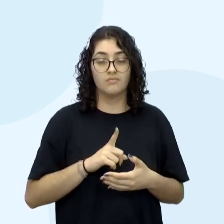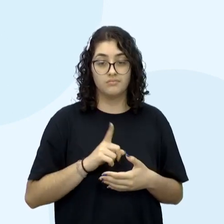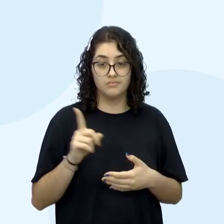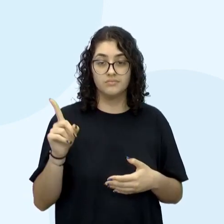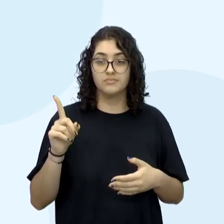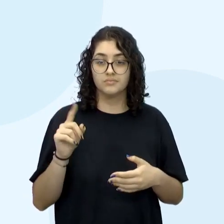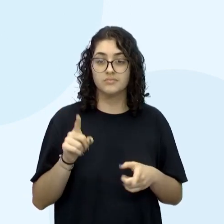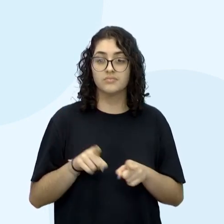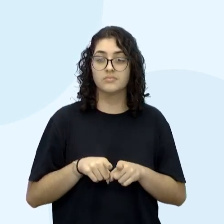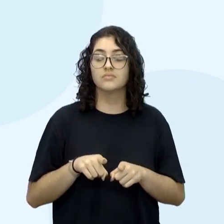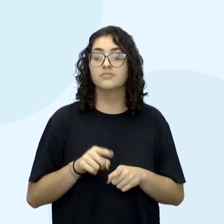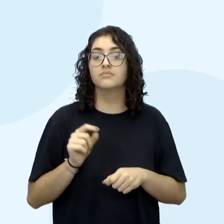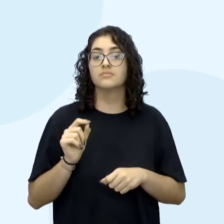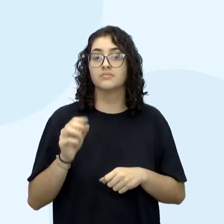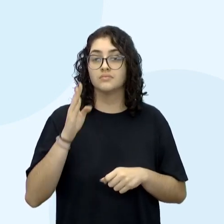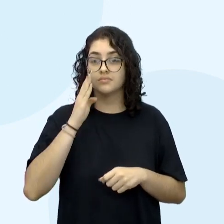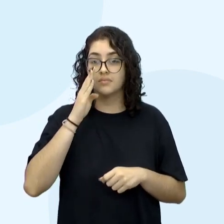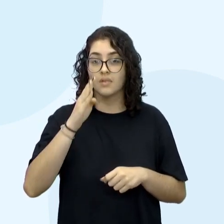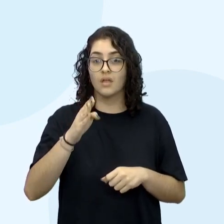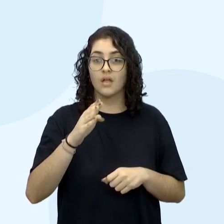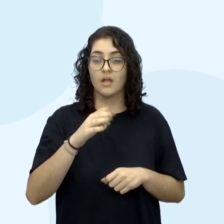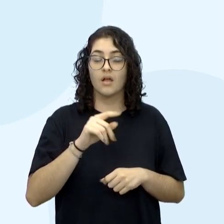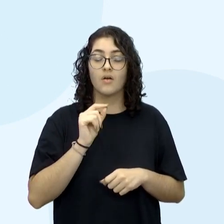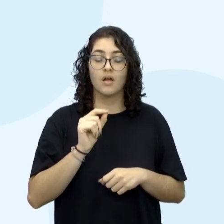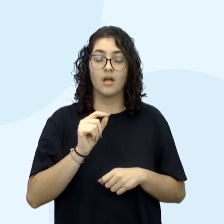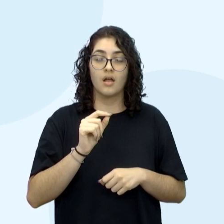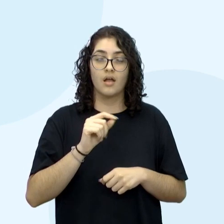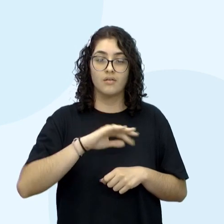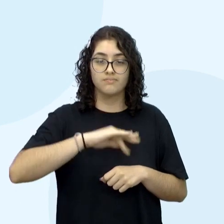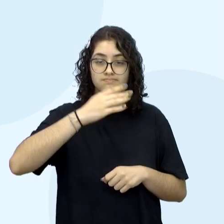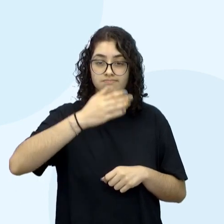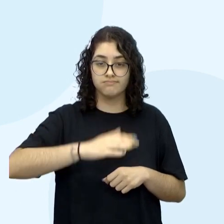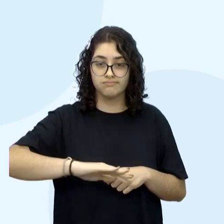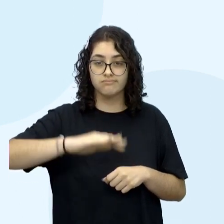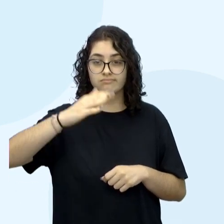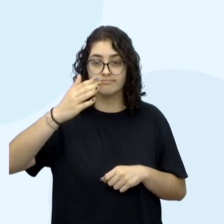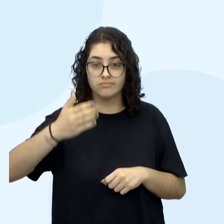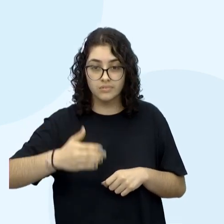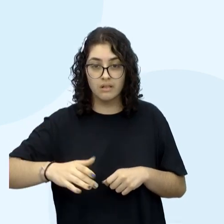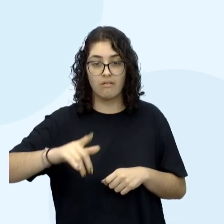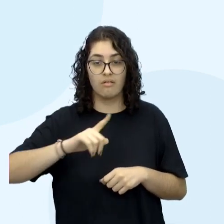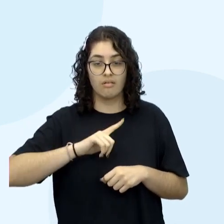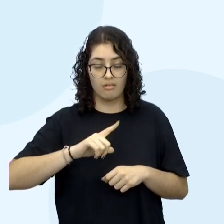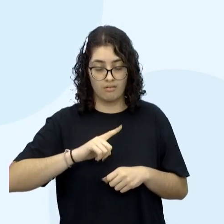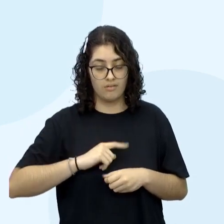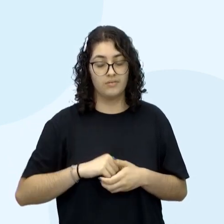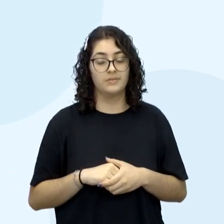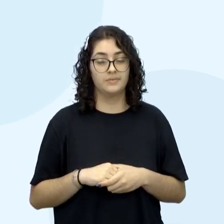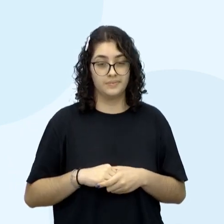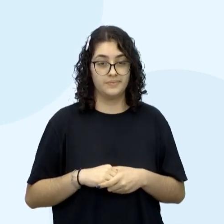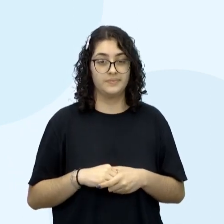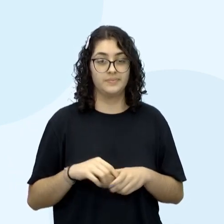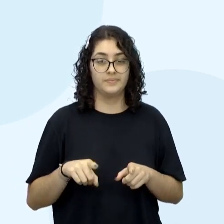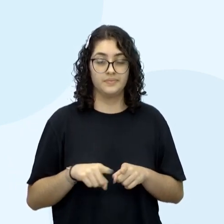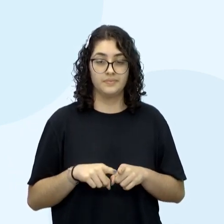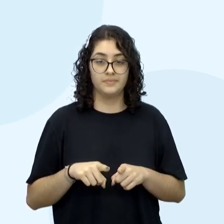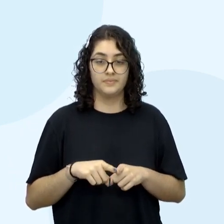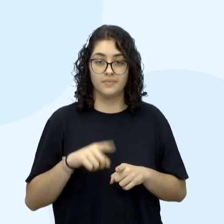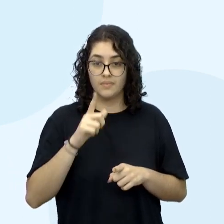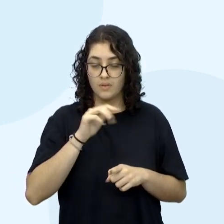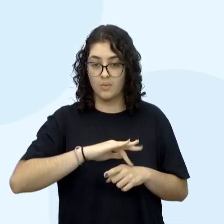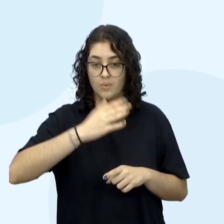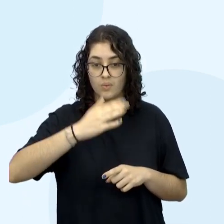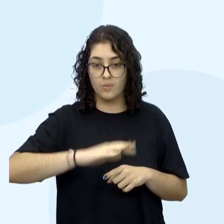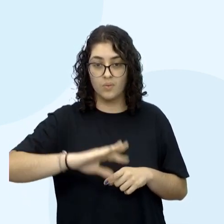falando principalmente sobre a ação das ondas, né? E das correntes marítimas, assim como da maré e correntes